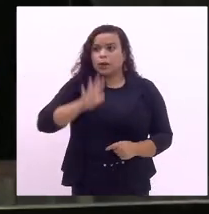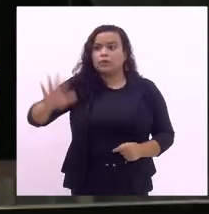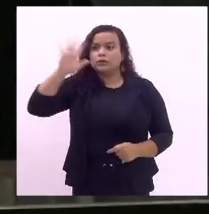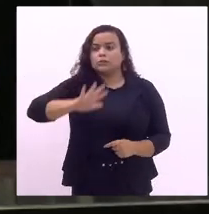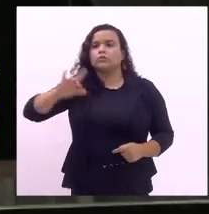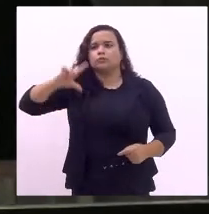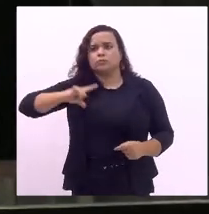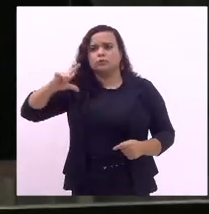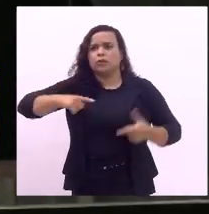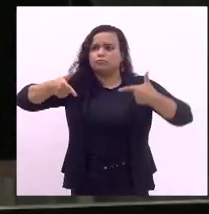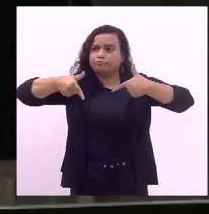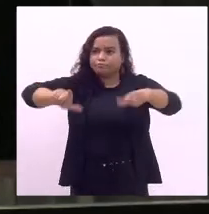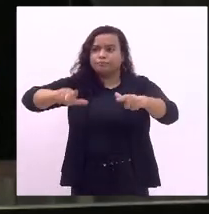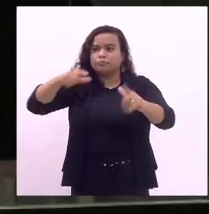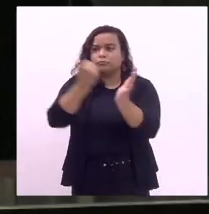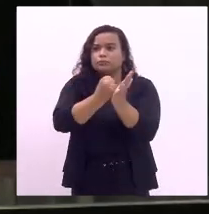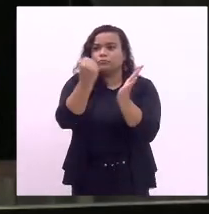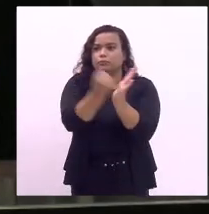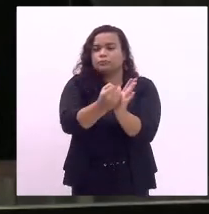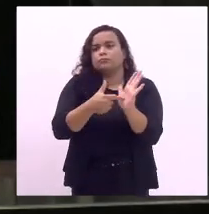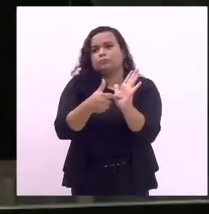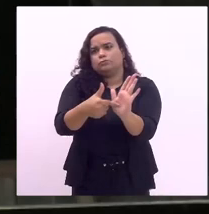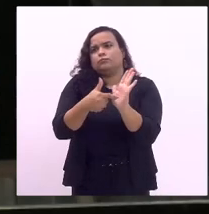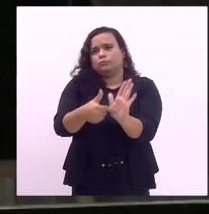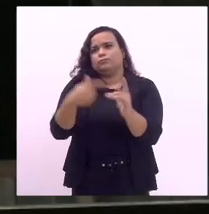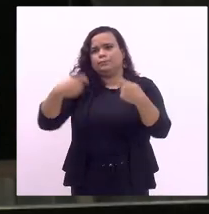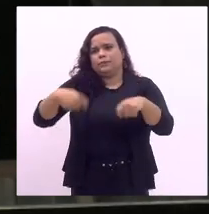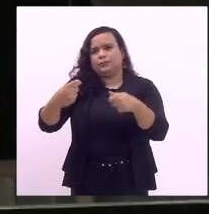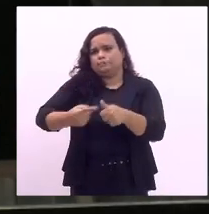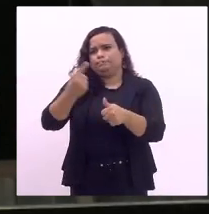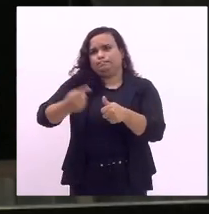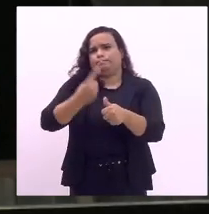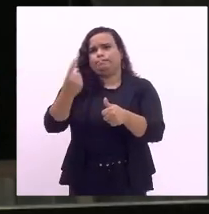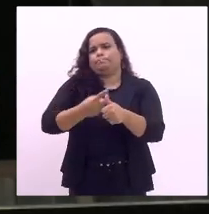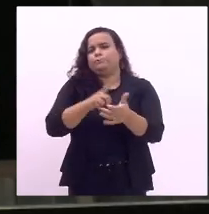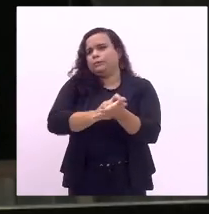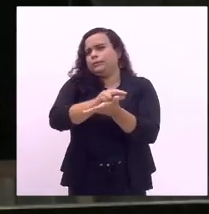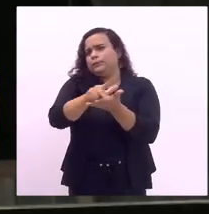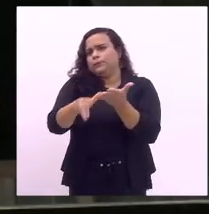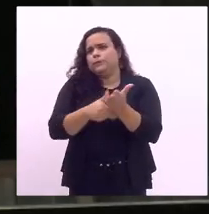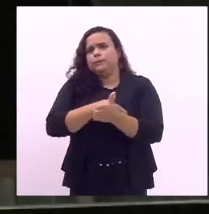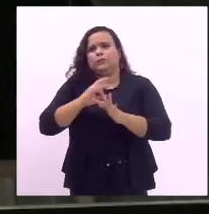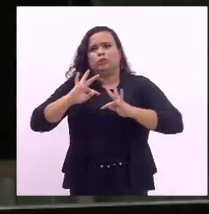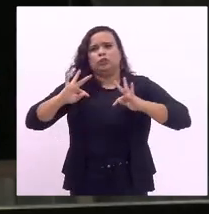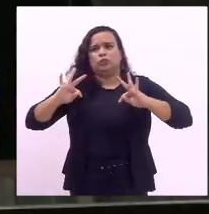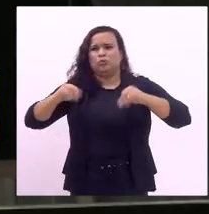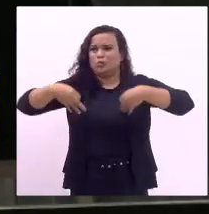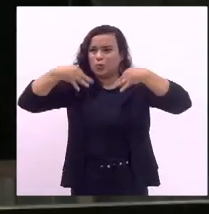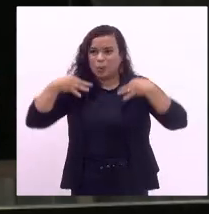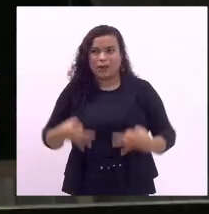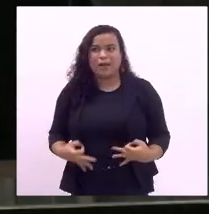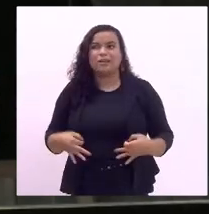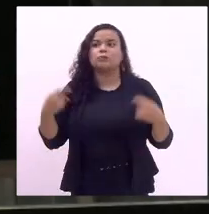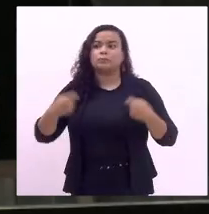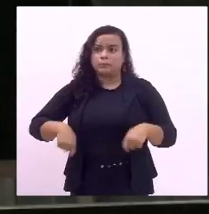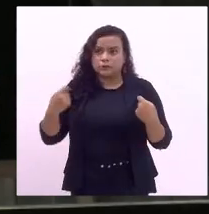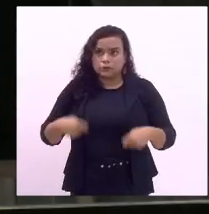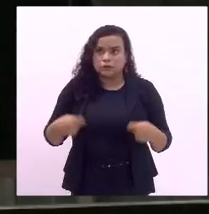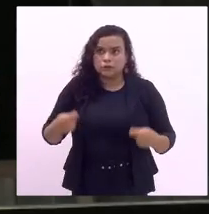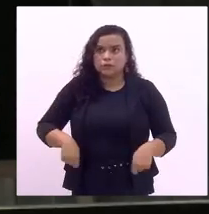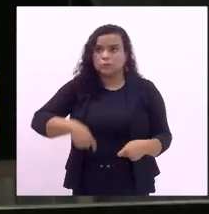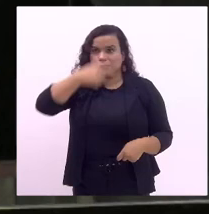As certidões que nós temos que tirar e temos que estar totalmente em dia. Temos que